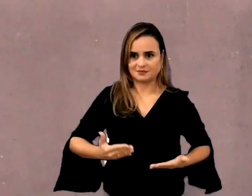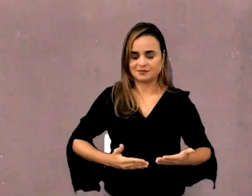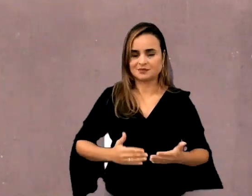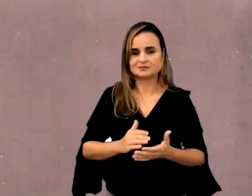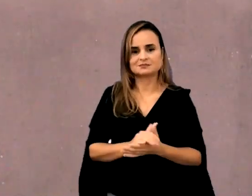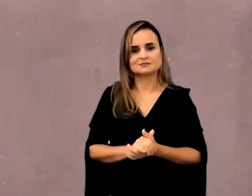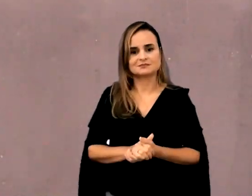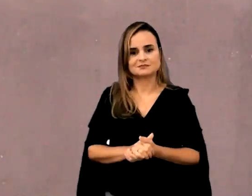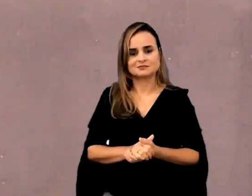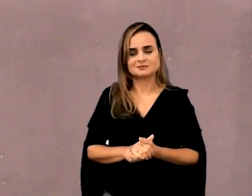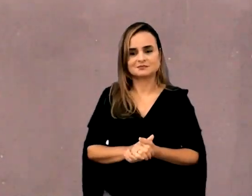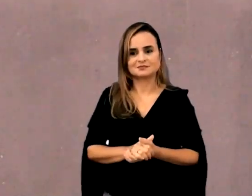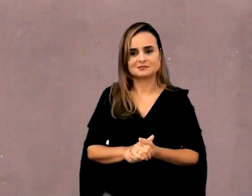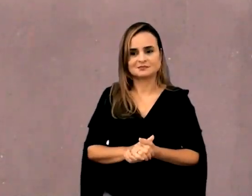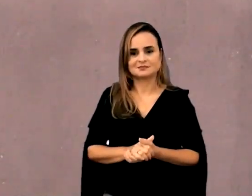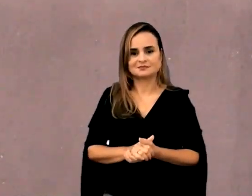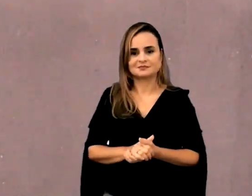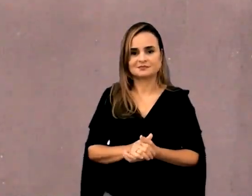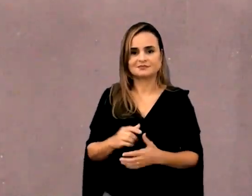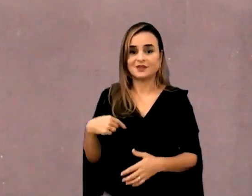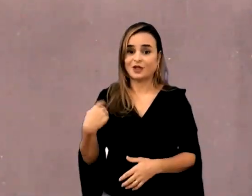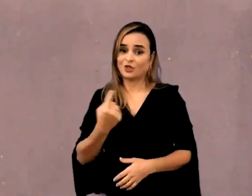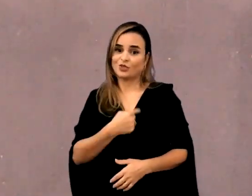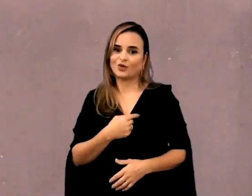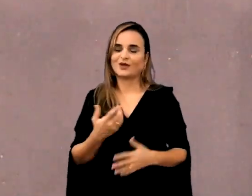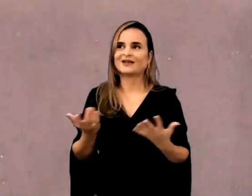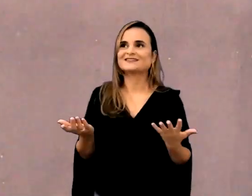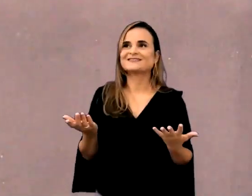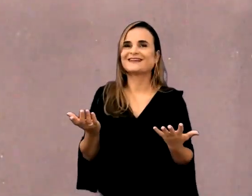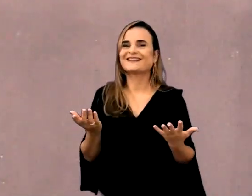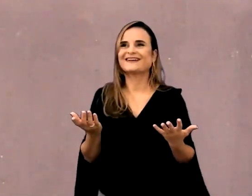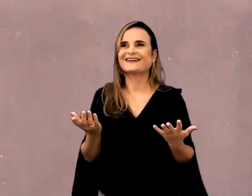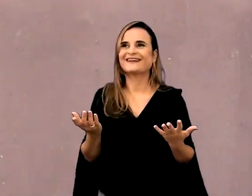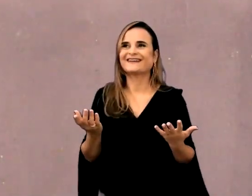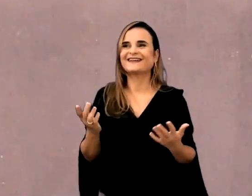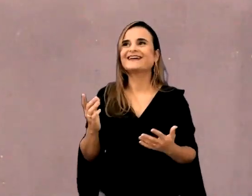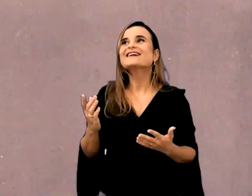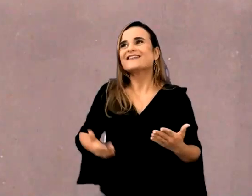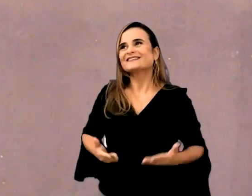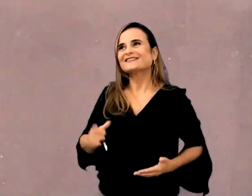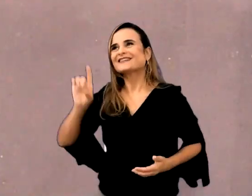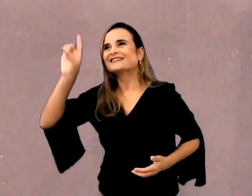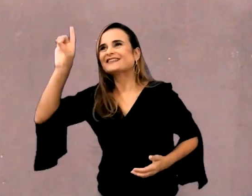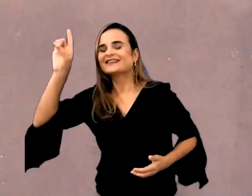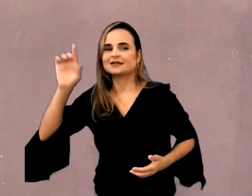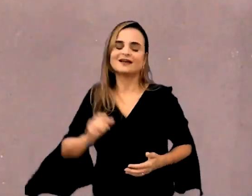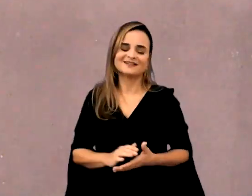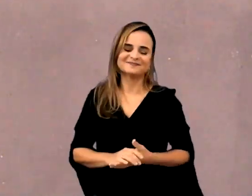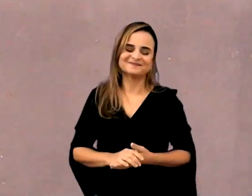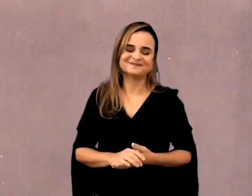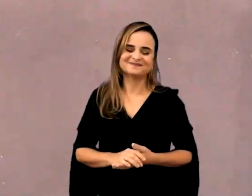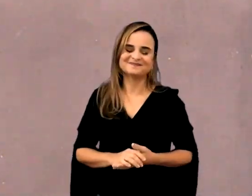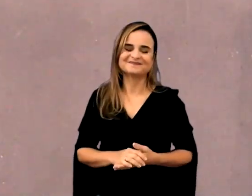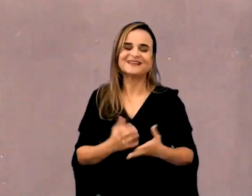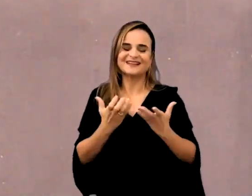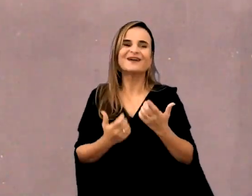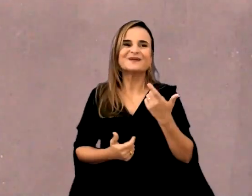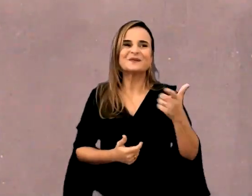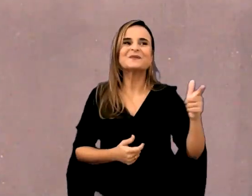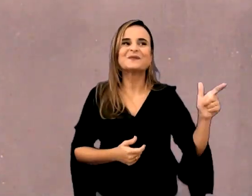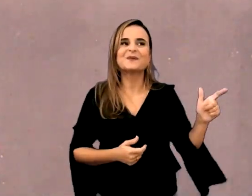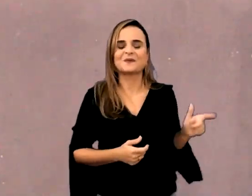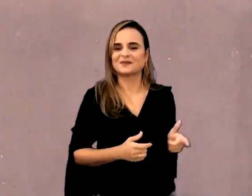Mas a gente sempre queremos servir a Deus e mais alguma coisa. E mais alguma